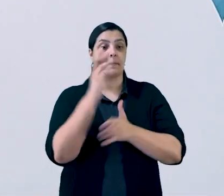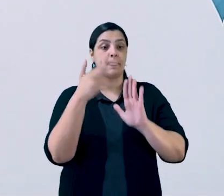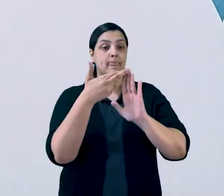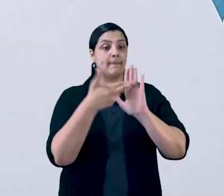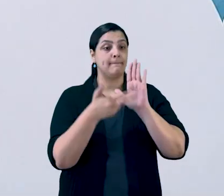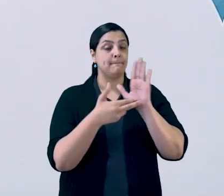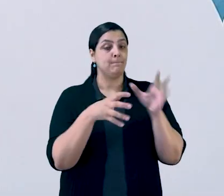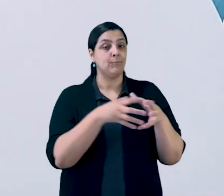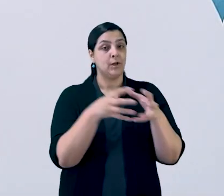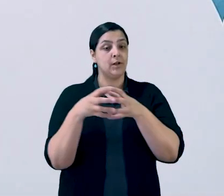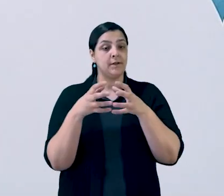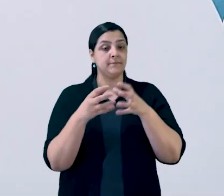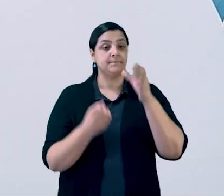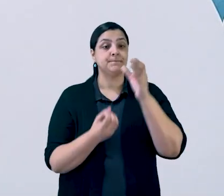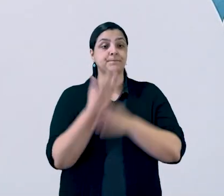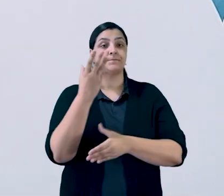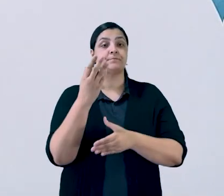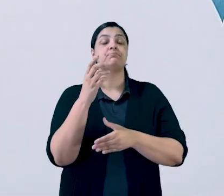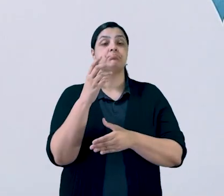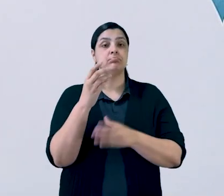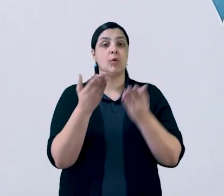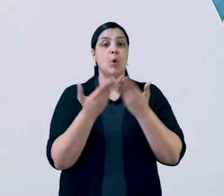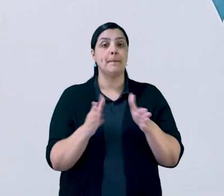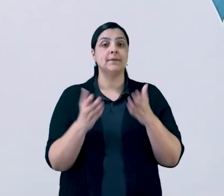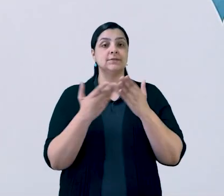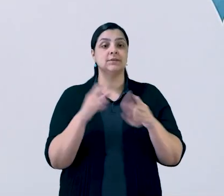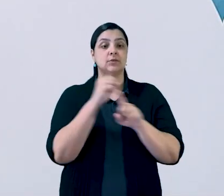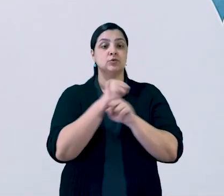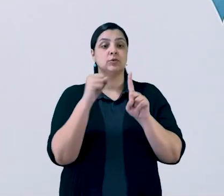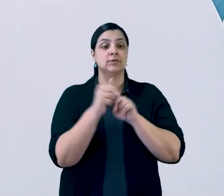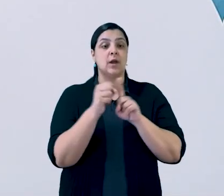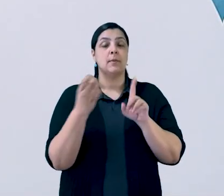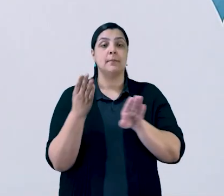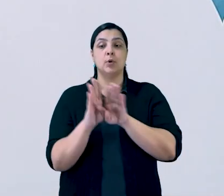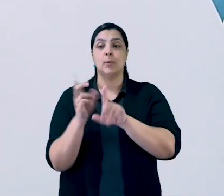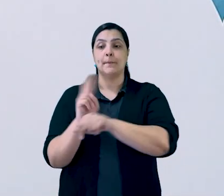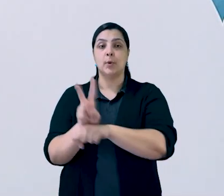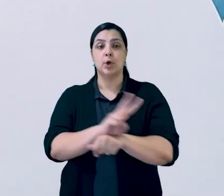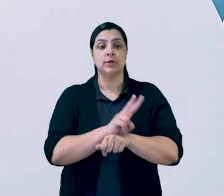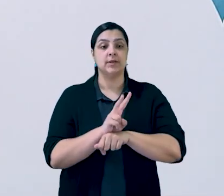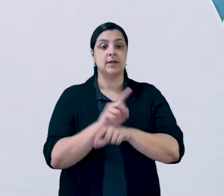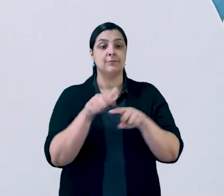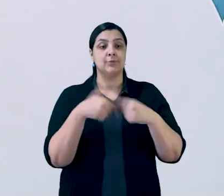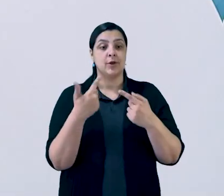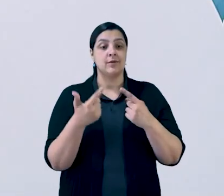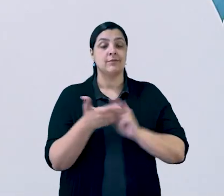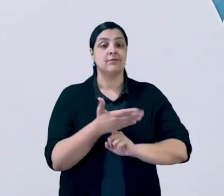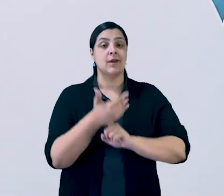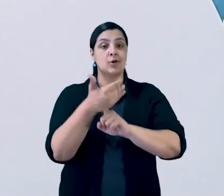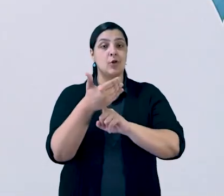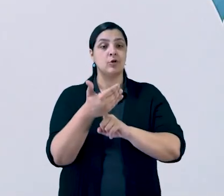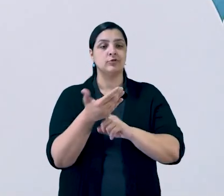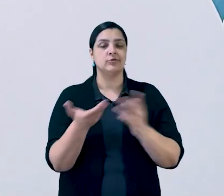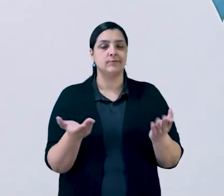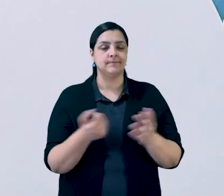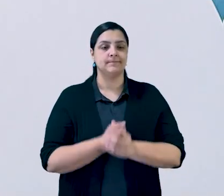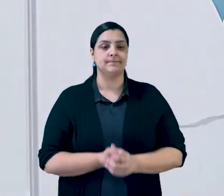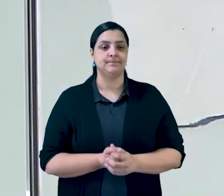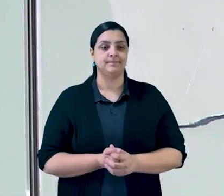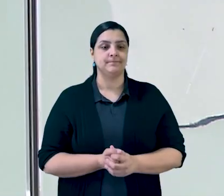uma norma coletiva que criou um mecanismo de compensação social aos porteiros diante do avanço da